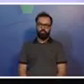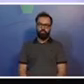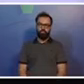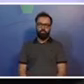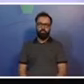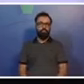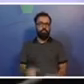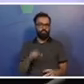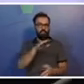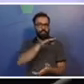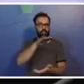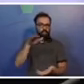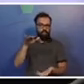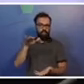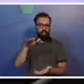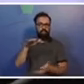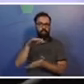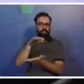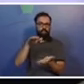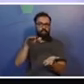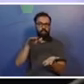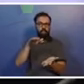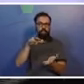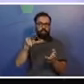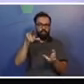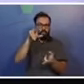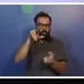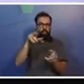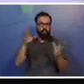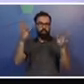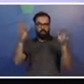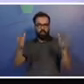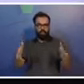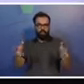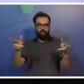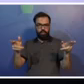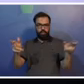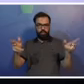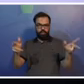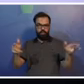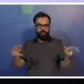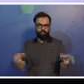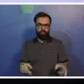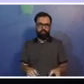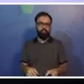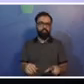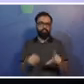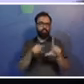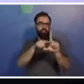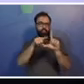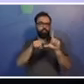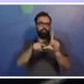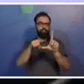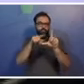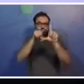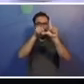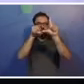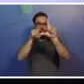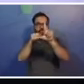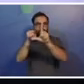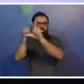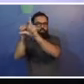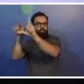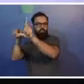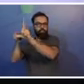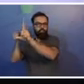pode ter um lado maior que o outro não. Os 4 ângulos são 90 graus. Então, num retângulo, o lado